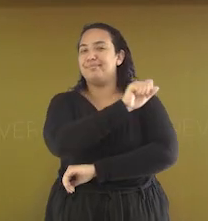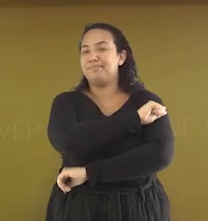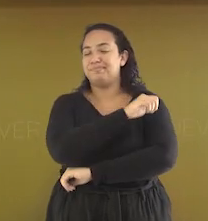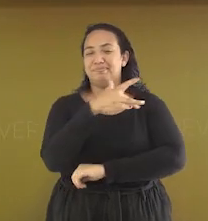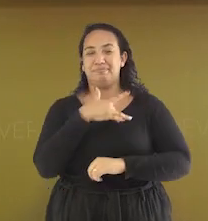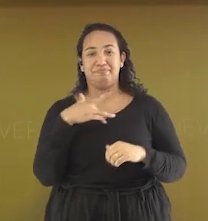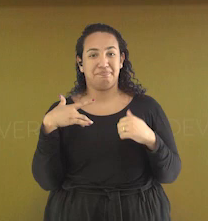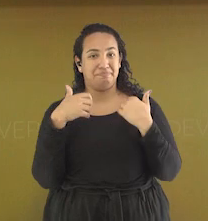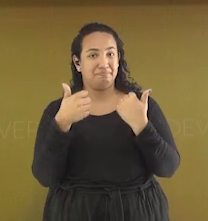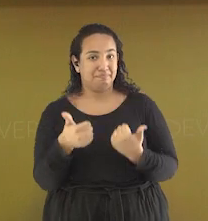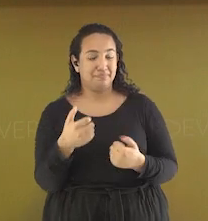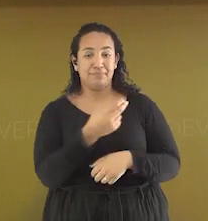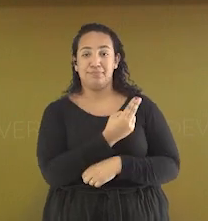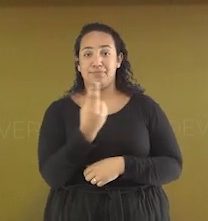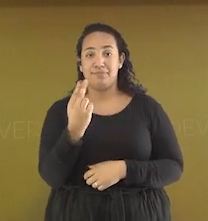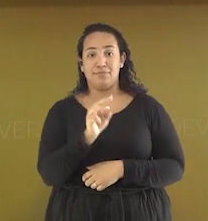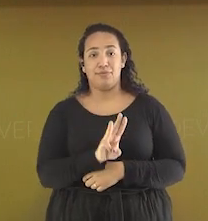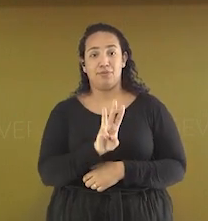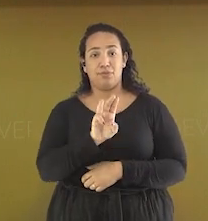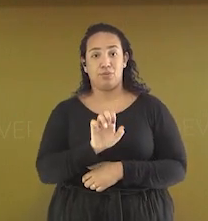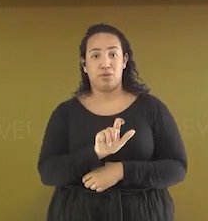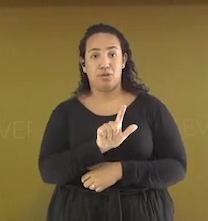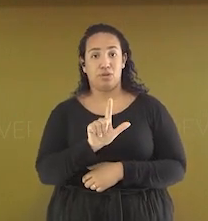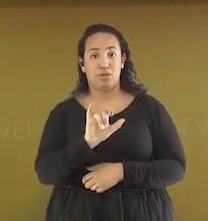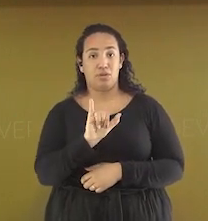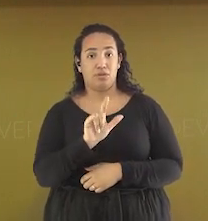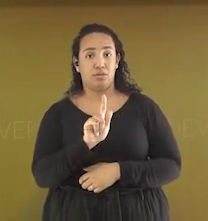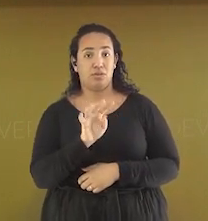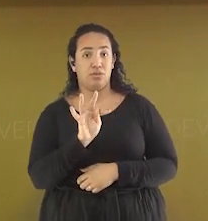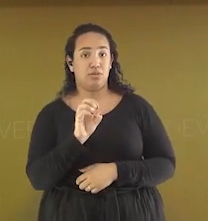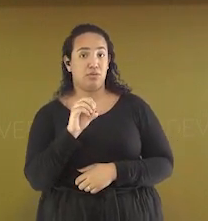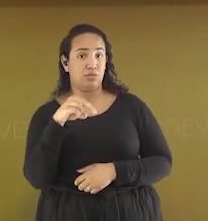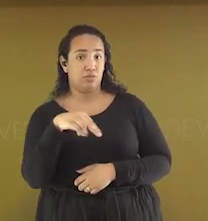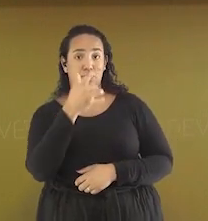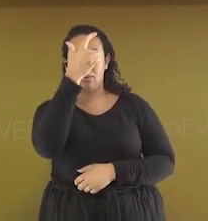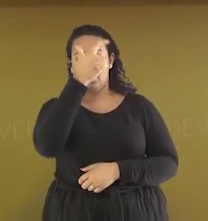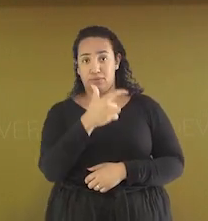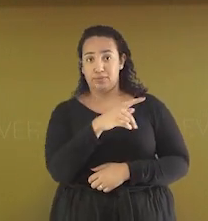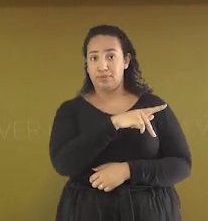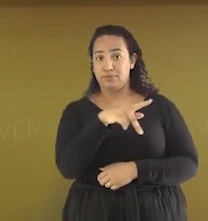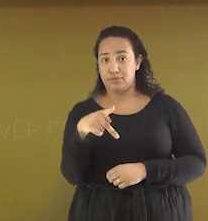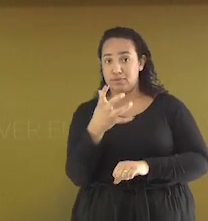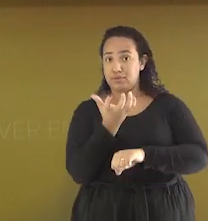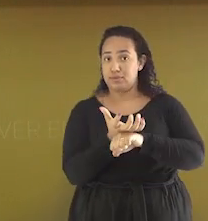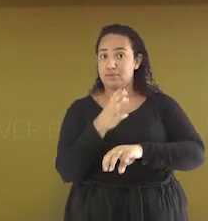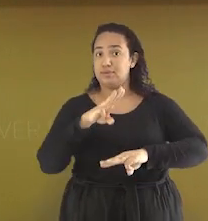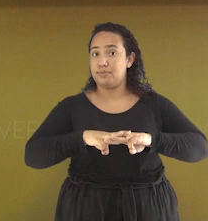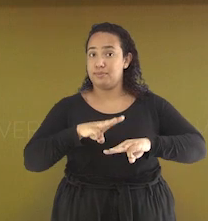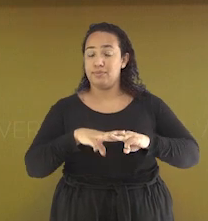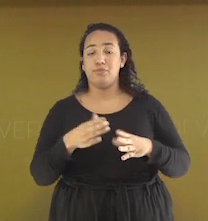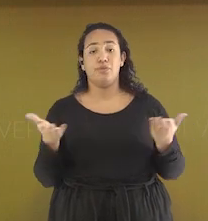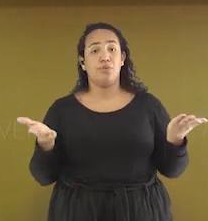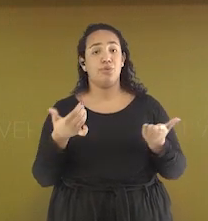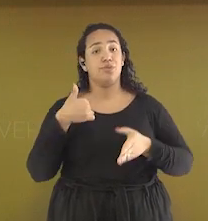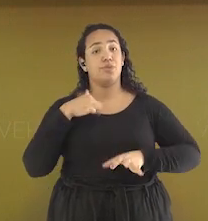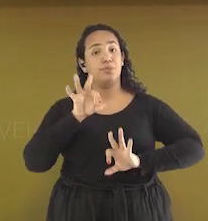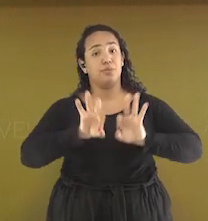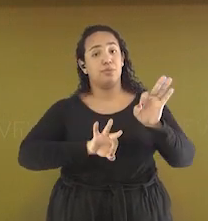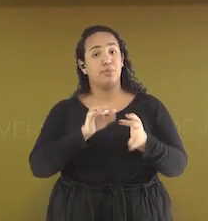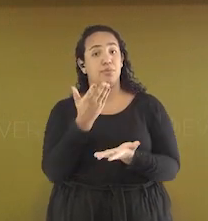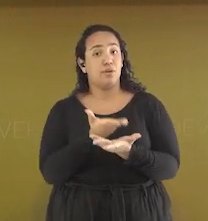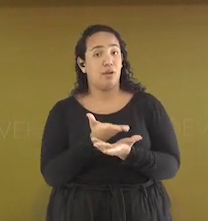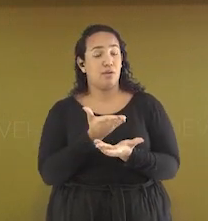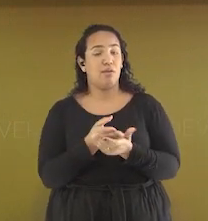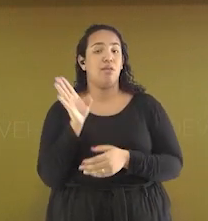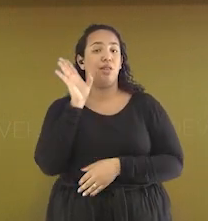estudante, tudo bem com você? Meu nome é Wellington Soriano, sou professor de matemática. Hoje preparei uma aula muito